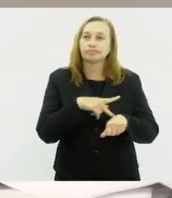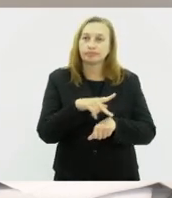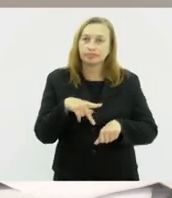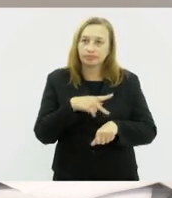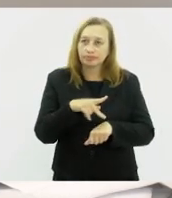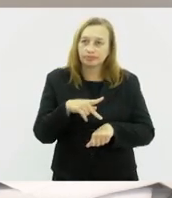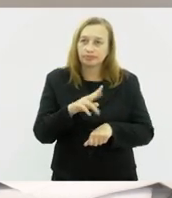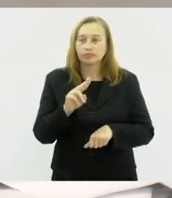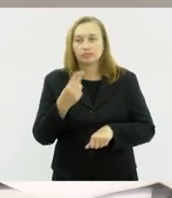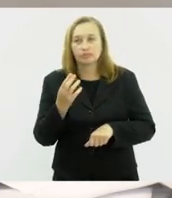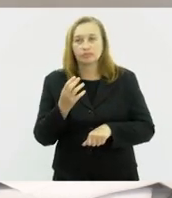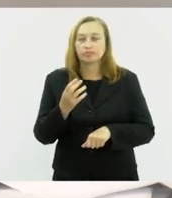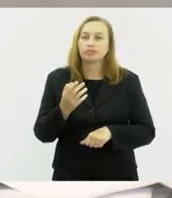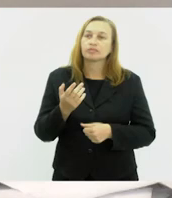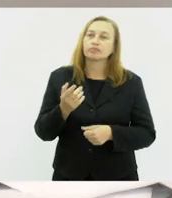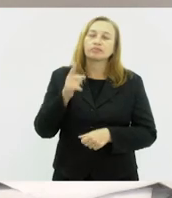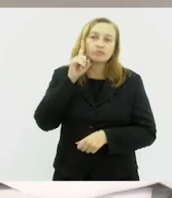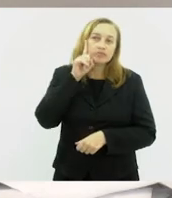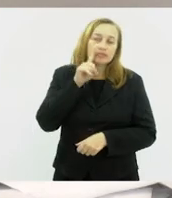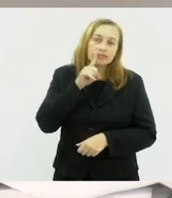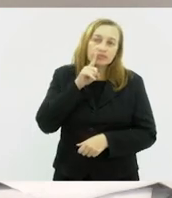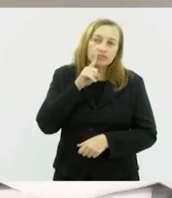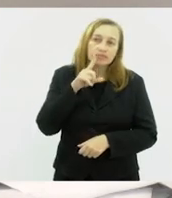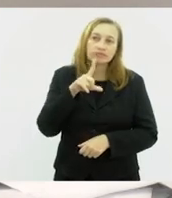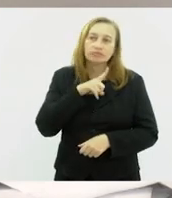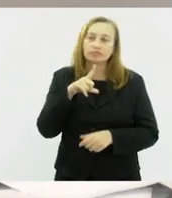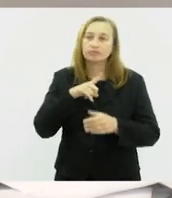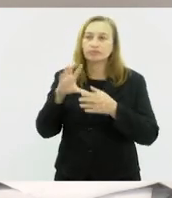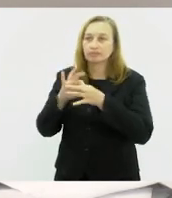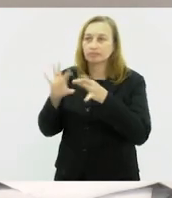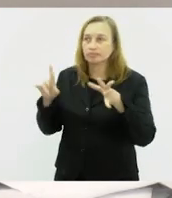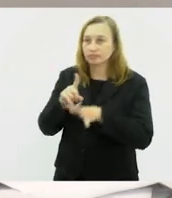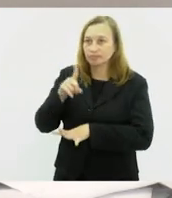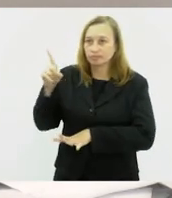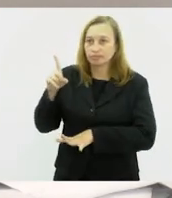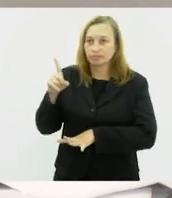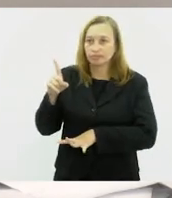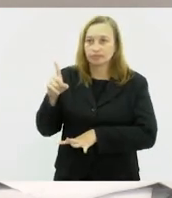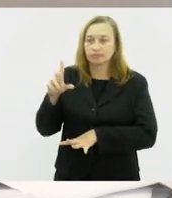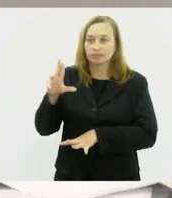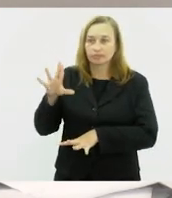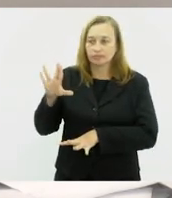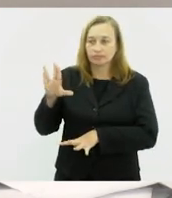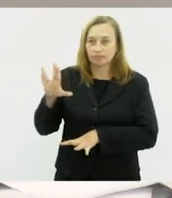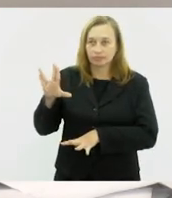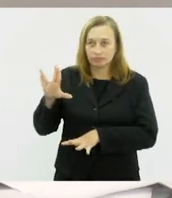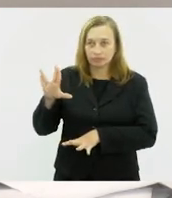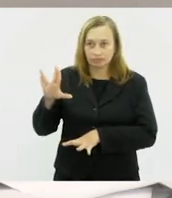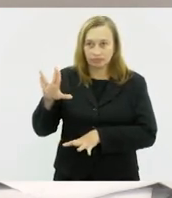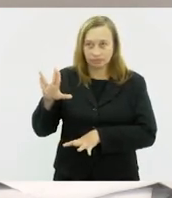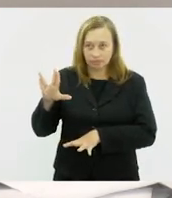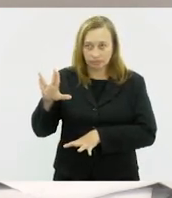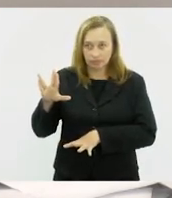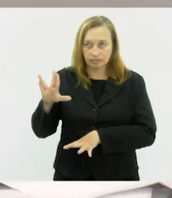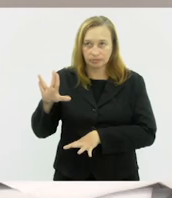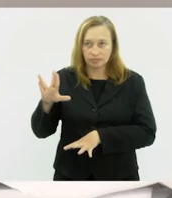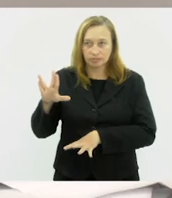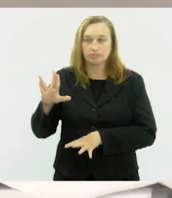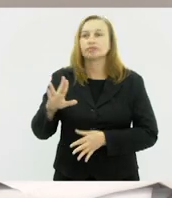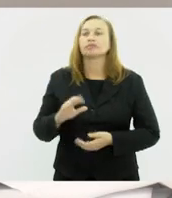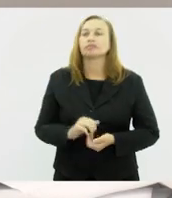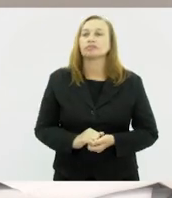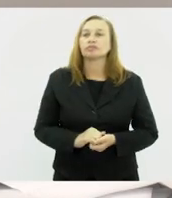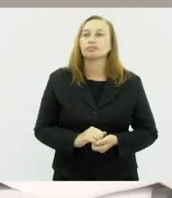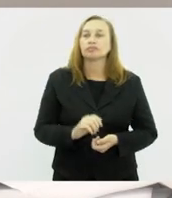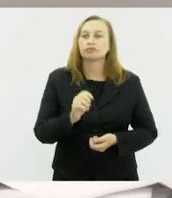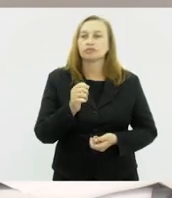Estados dos Estados Unidos onde houve a legalização tanto da cannabis medicinal quanto da cannabis chamado uso